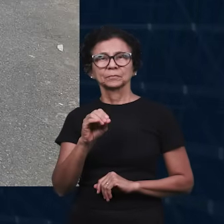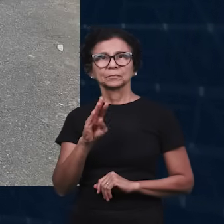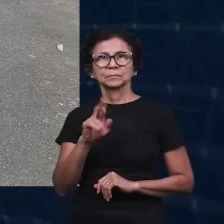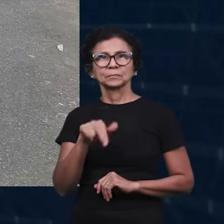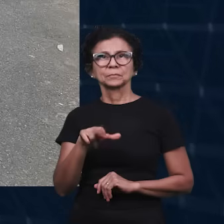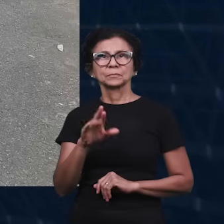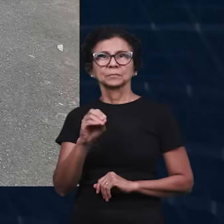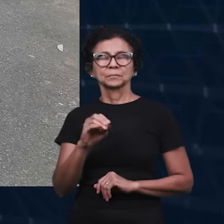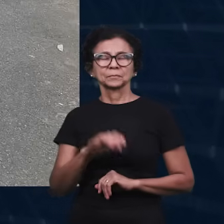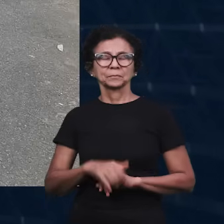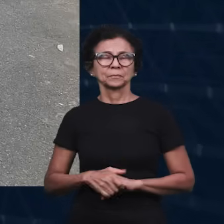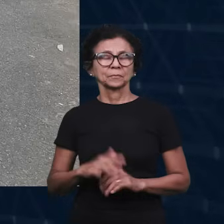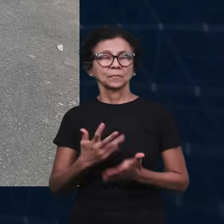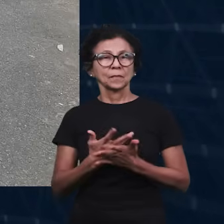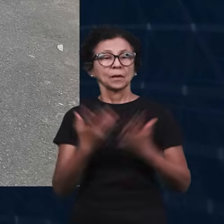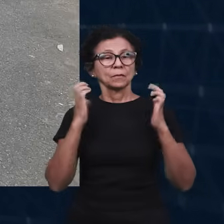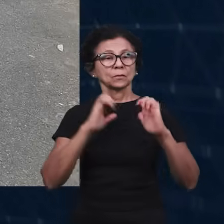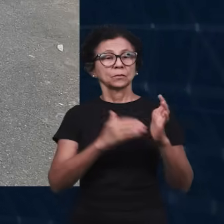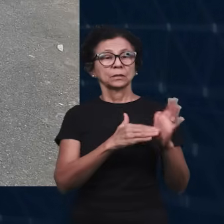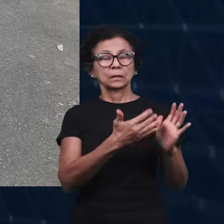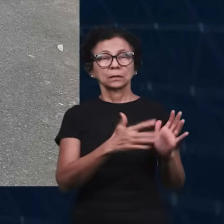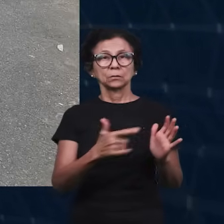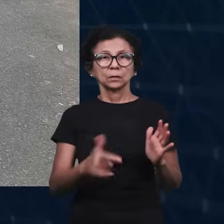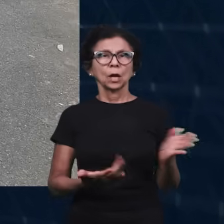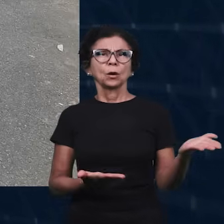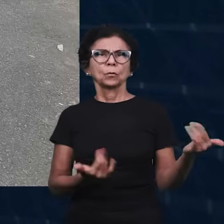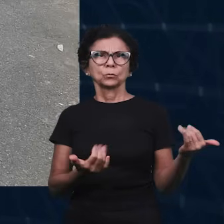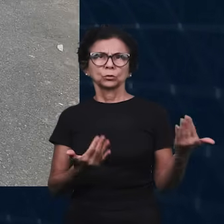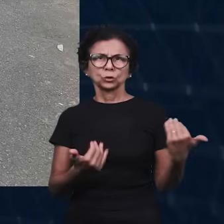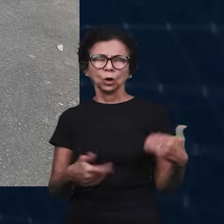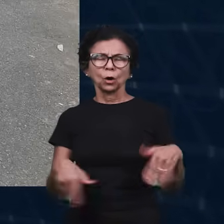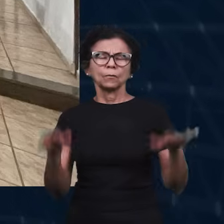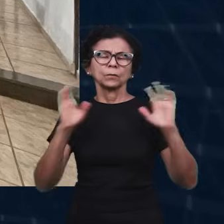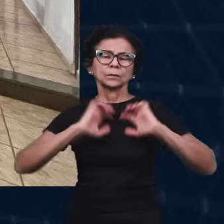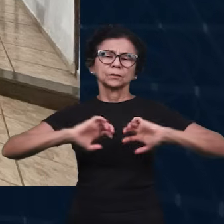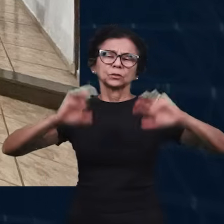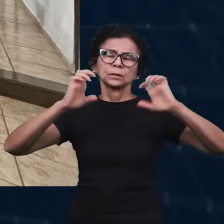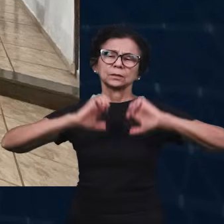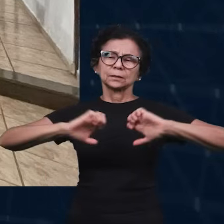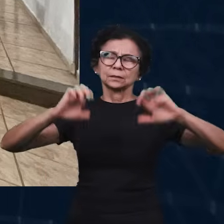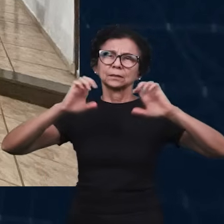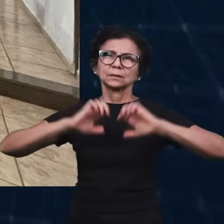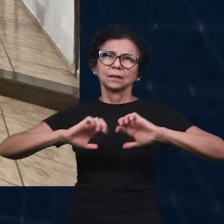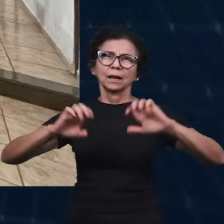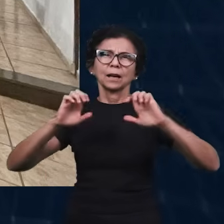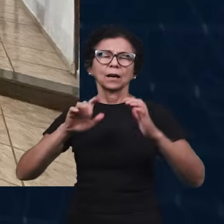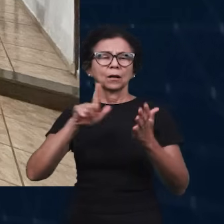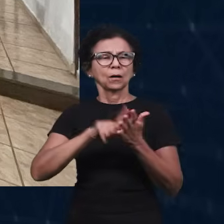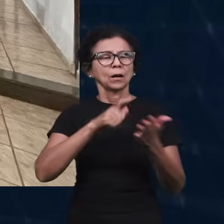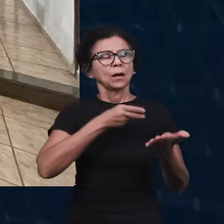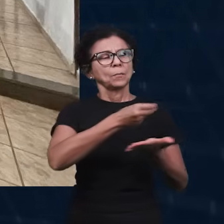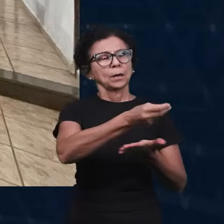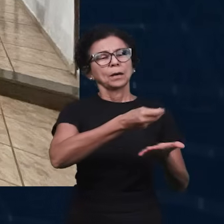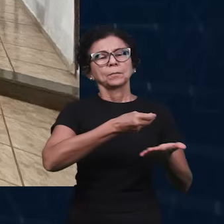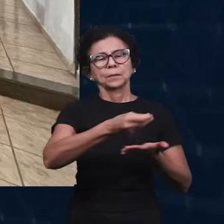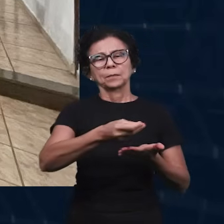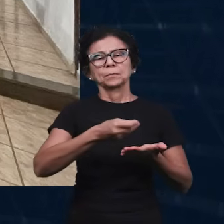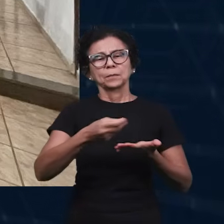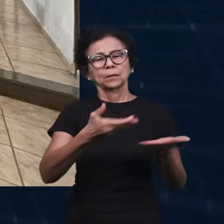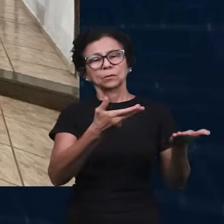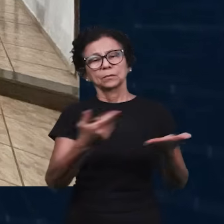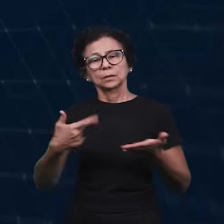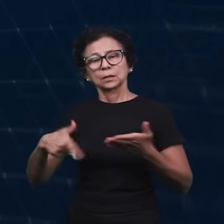Alá, foi realizado o Evangelho Sem Fronteiras. Os jovens saíram às ruas com grande dedicação, entregaram